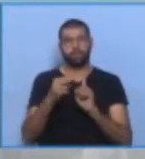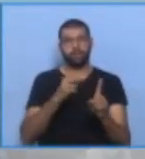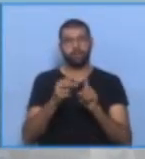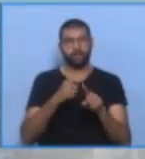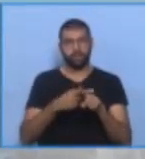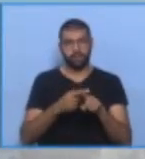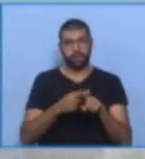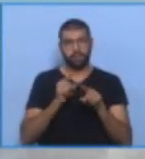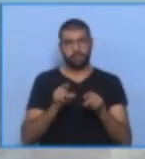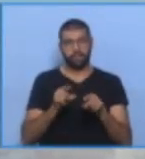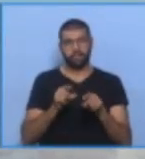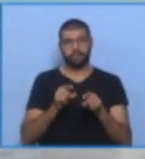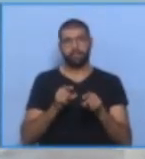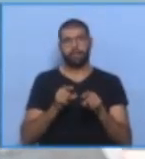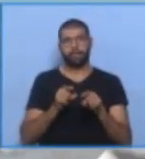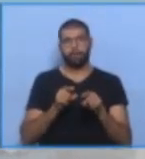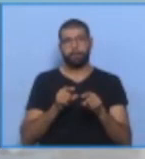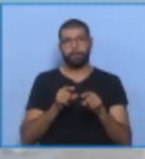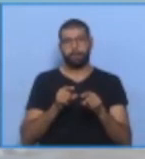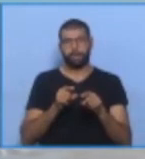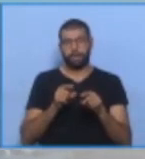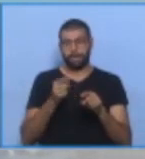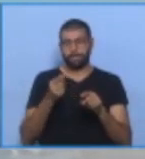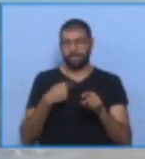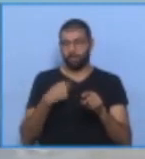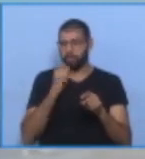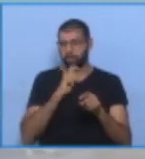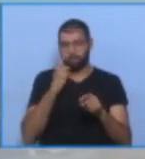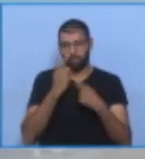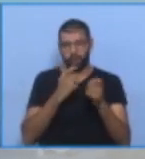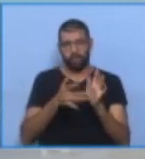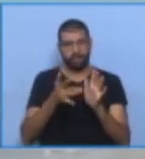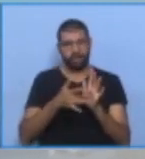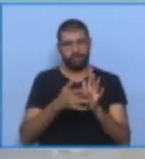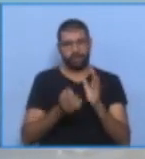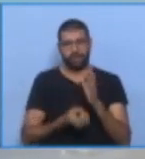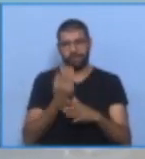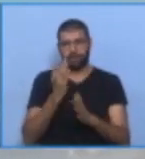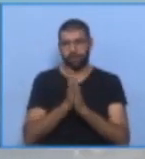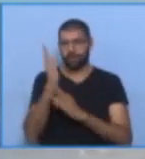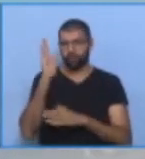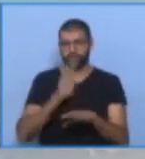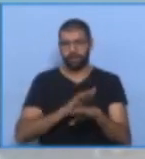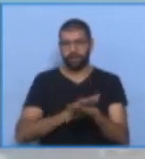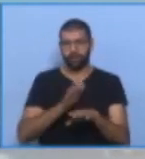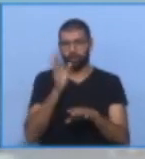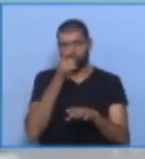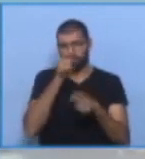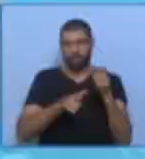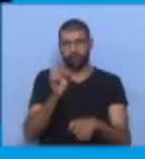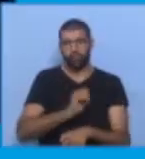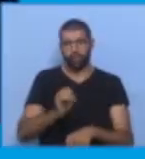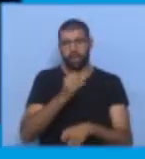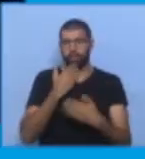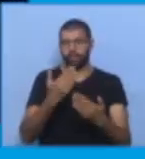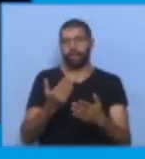interessante. Esta, basta para isso ir em busca deste livro, Criação Divina Sem Pecado Humano, do Padre Armindo Vaz. Muito obrigado por